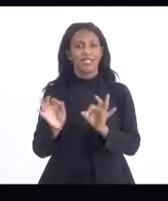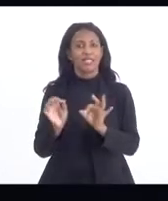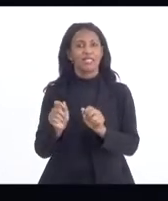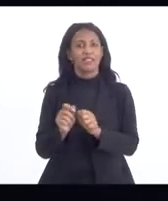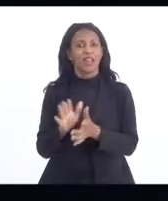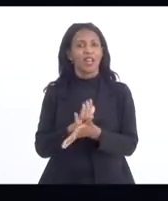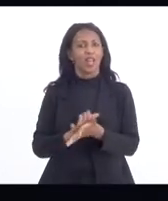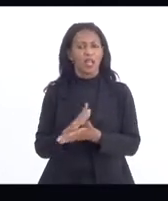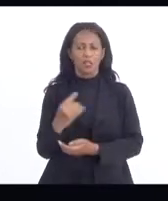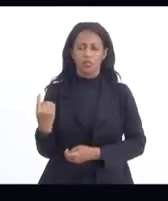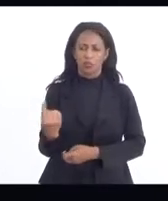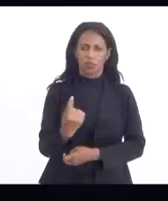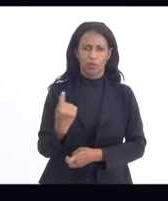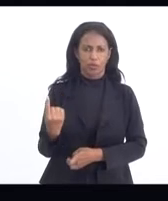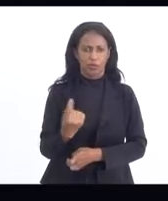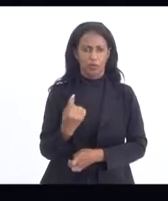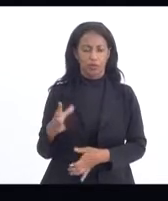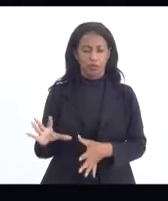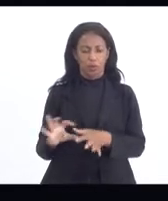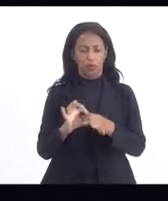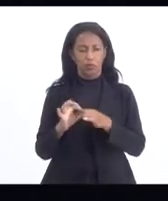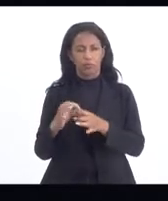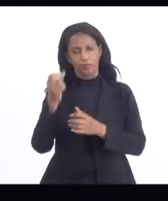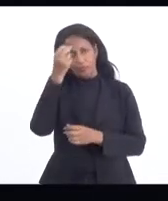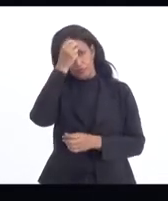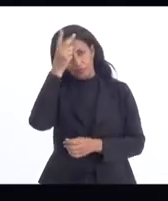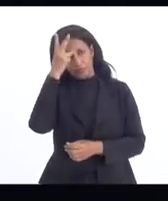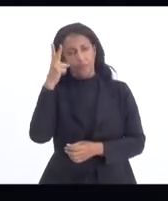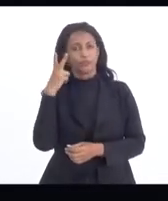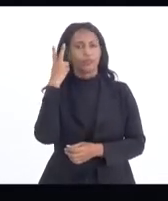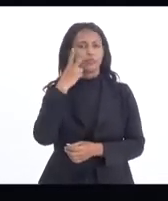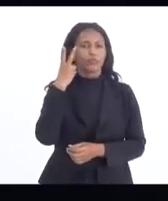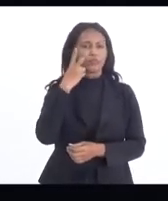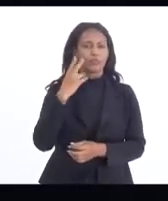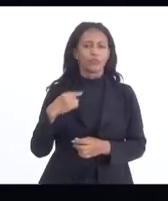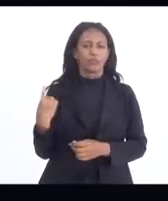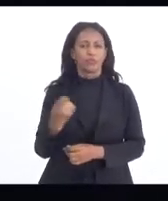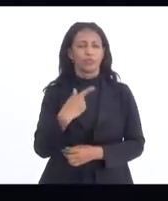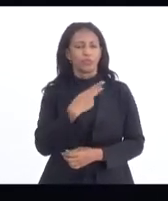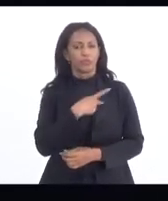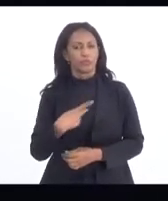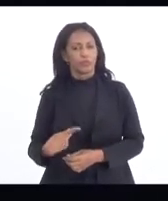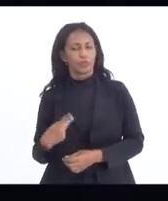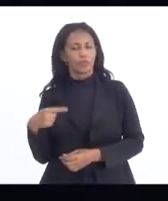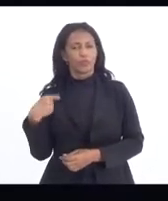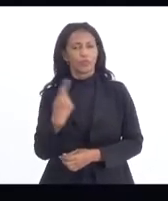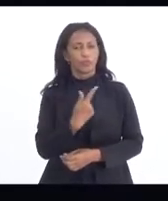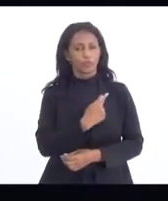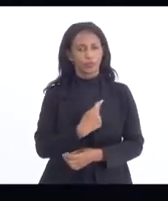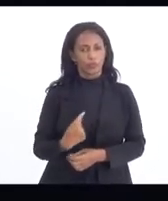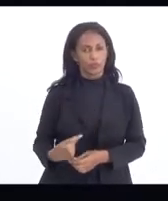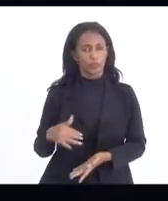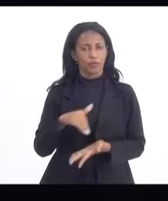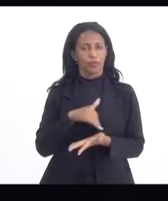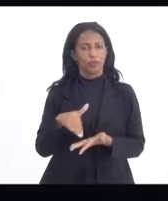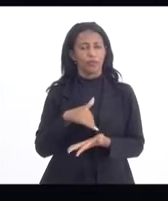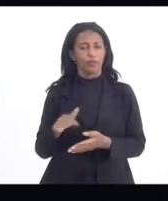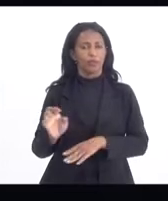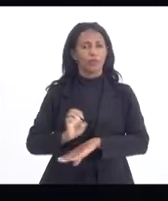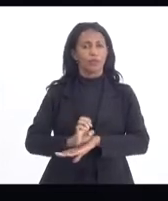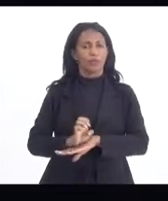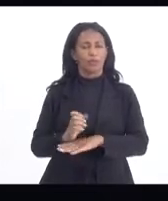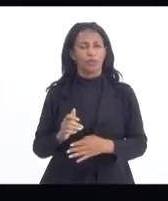nada sozinho. Então, a união dos prefeitos, dos vereadores, do nosso presidente, do nosso governador, dos secretários de